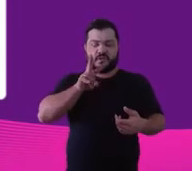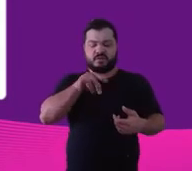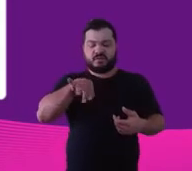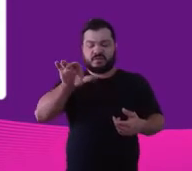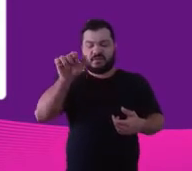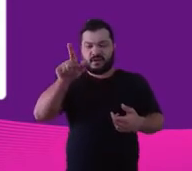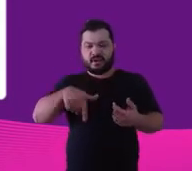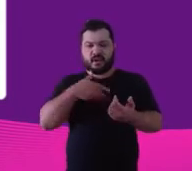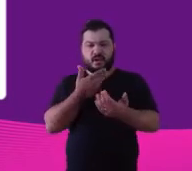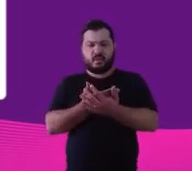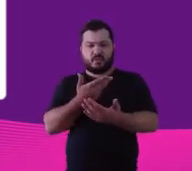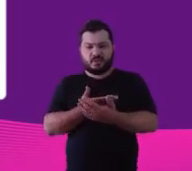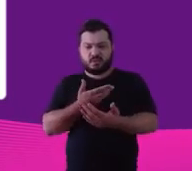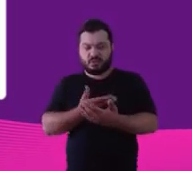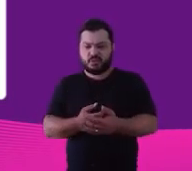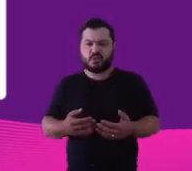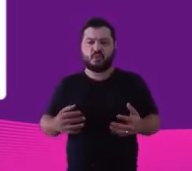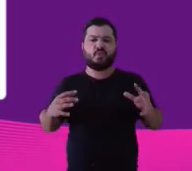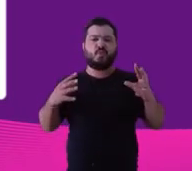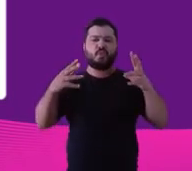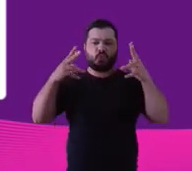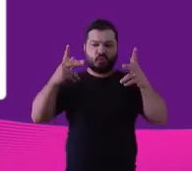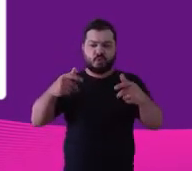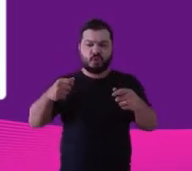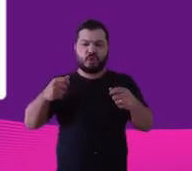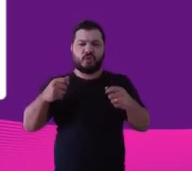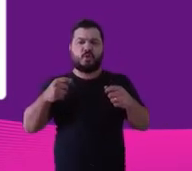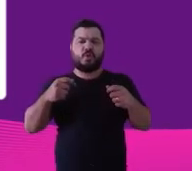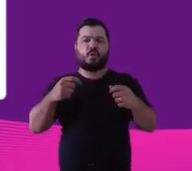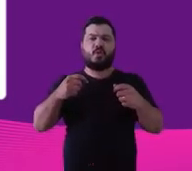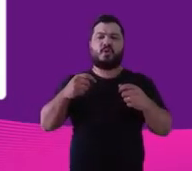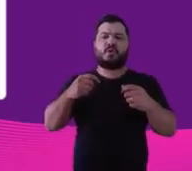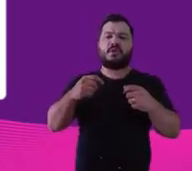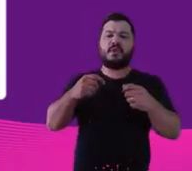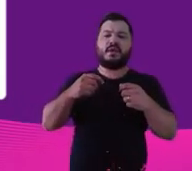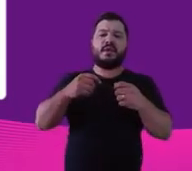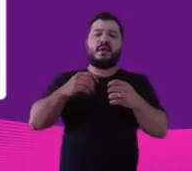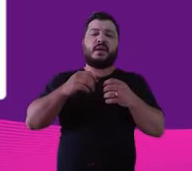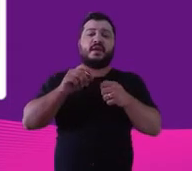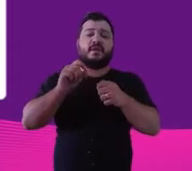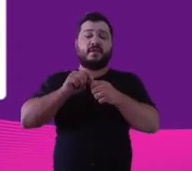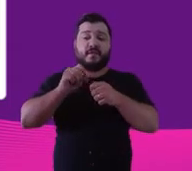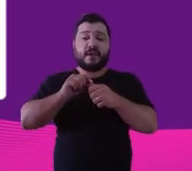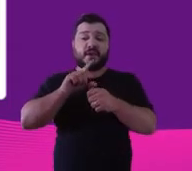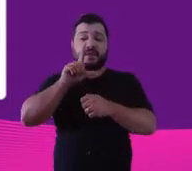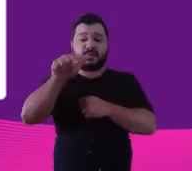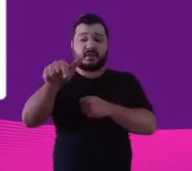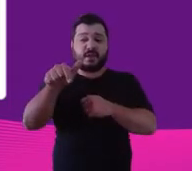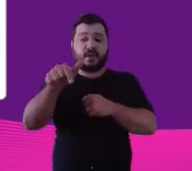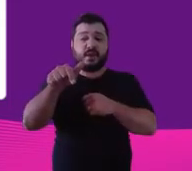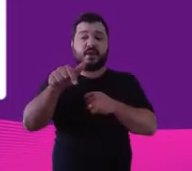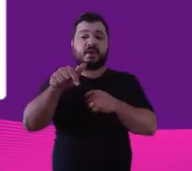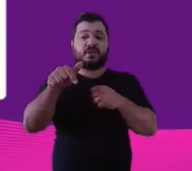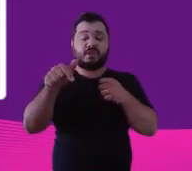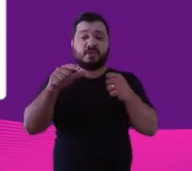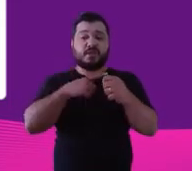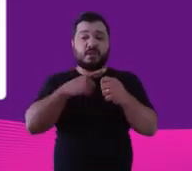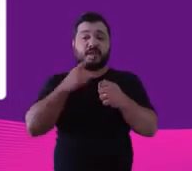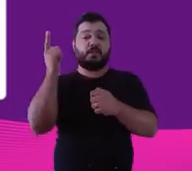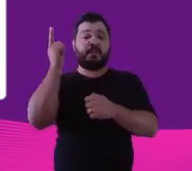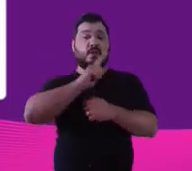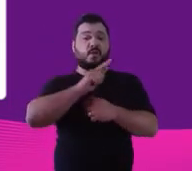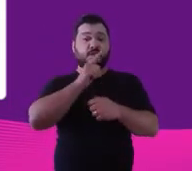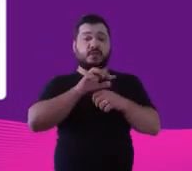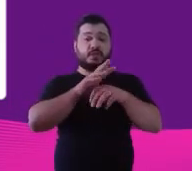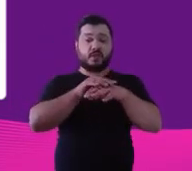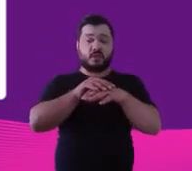estudo assim que é toda a basear a passar eu não faço sequência baseada na obtenção